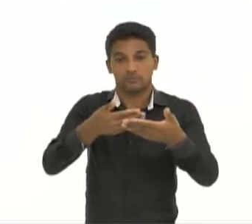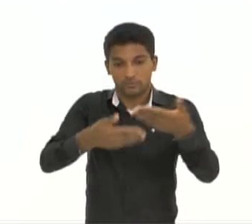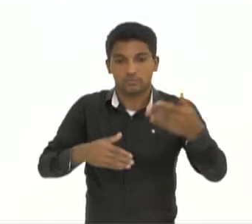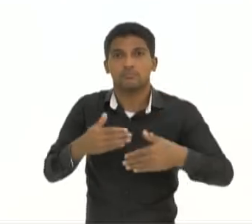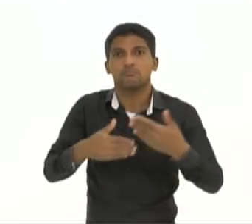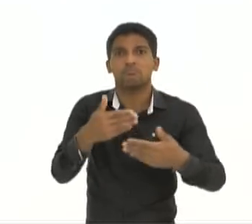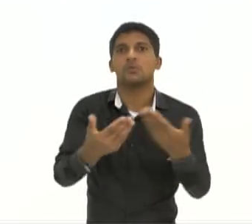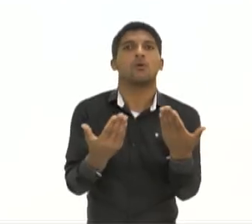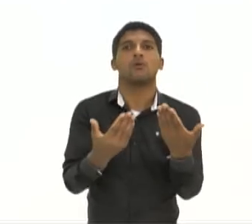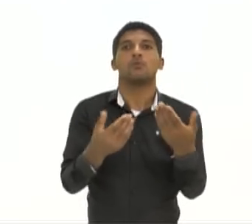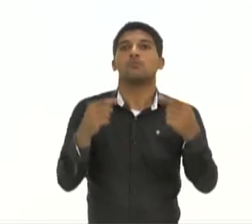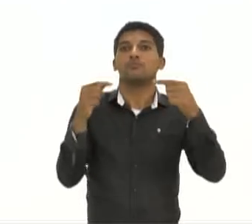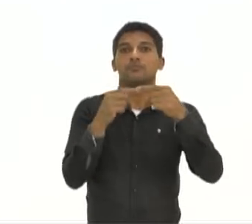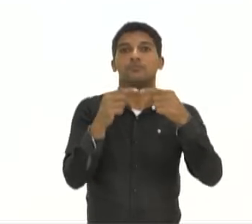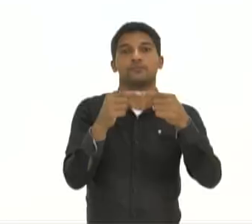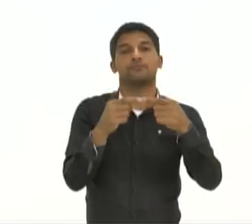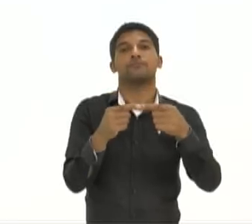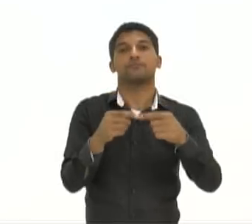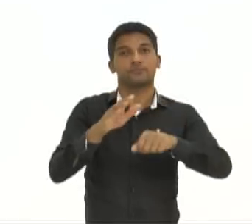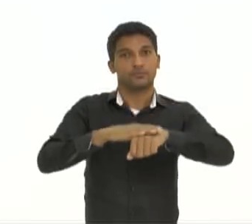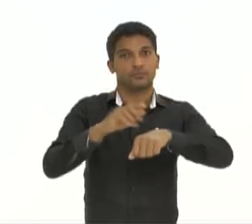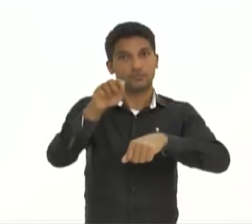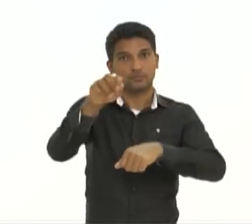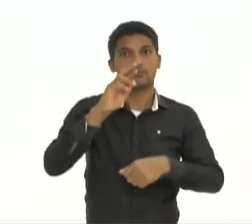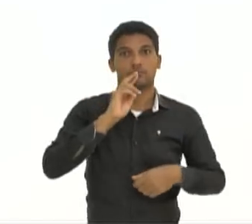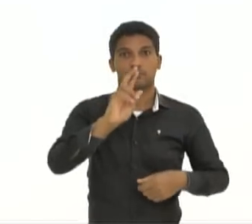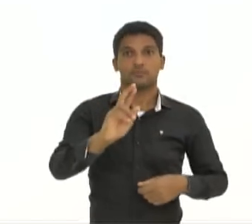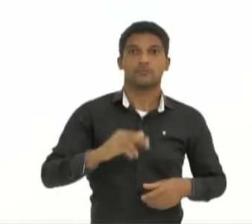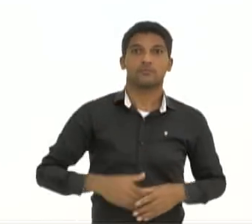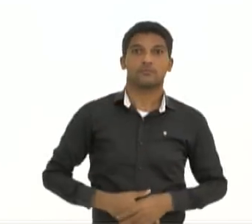para vocês fazerem o nosso quarto exercício da aula de hoje.